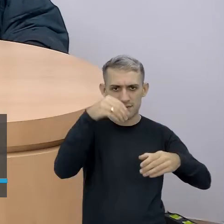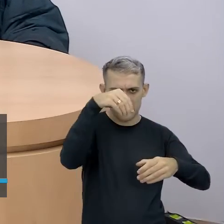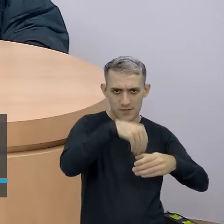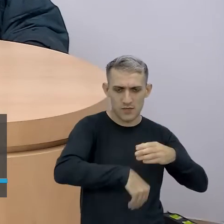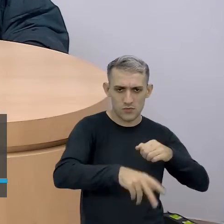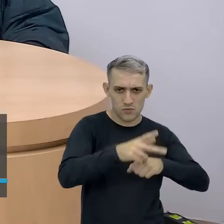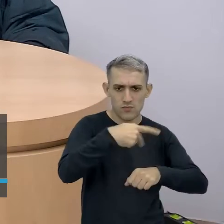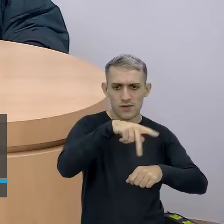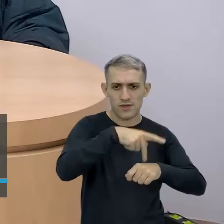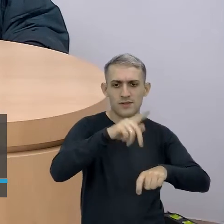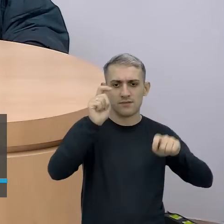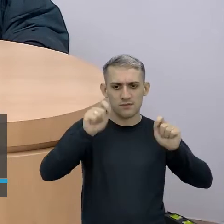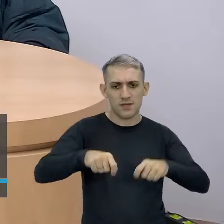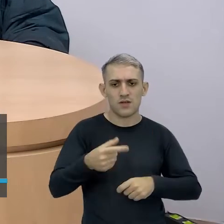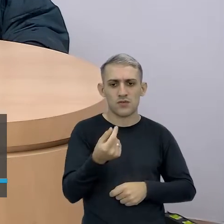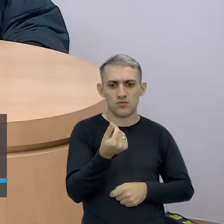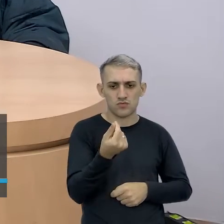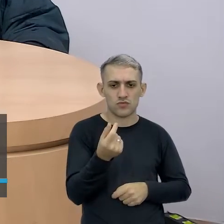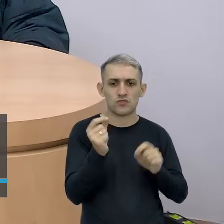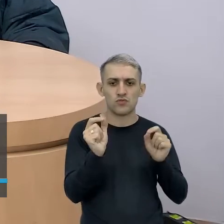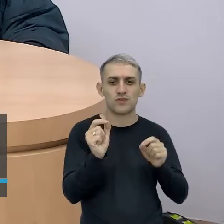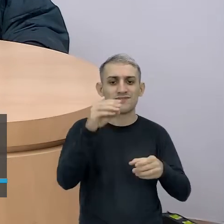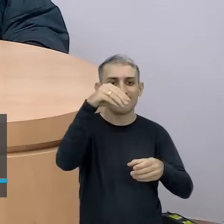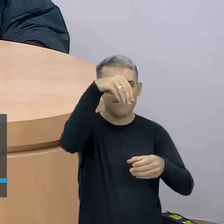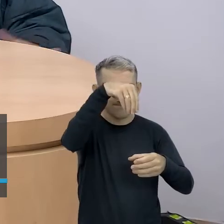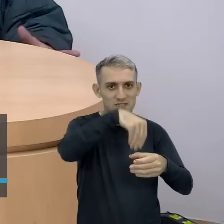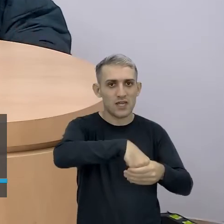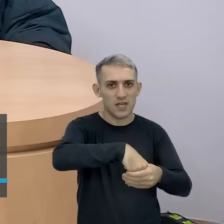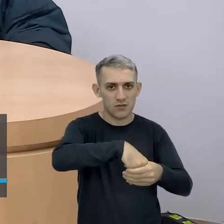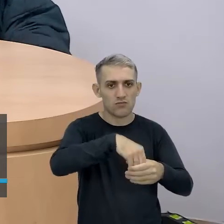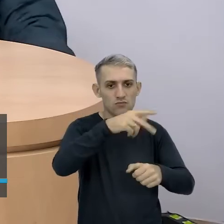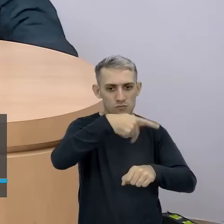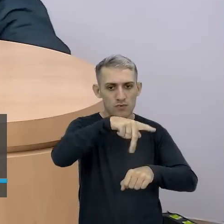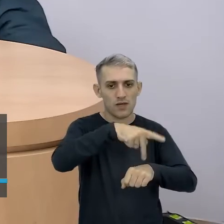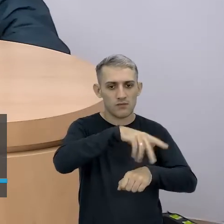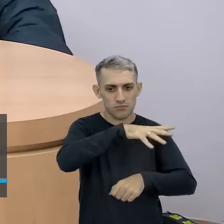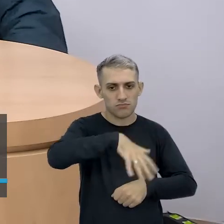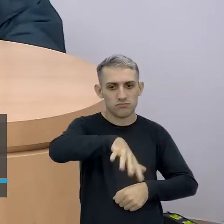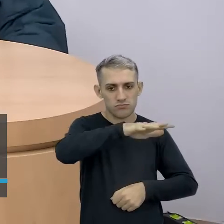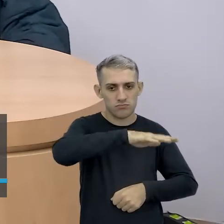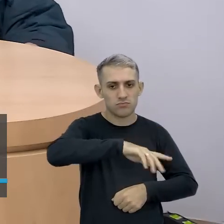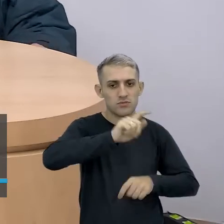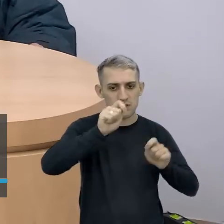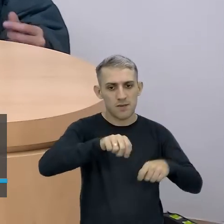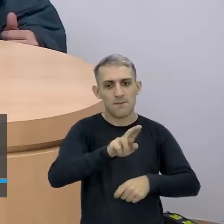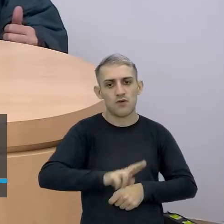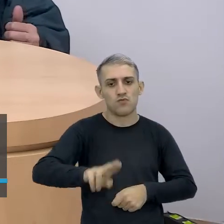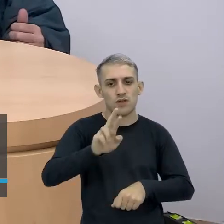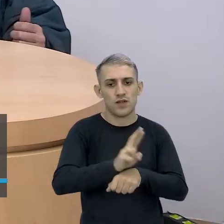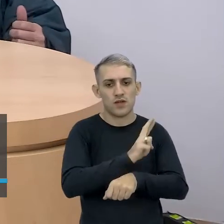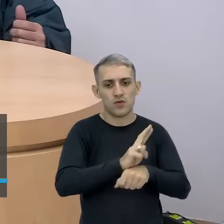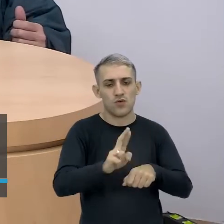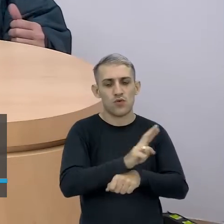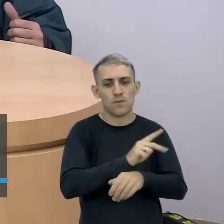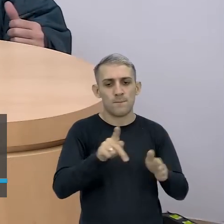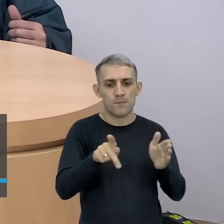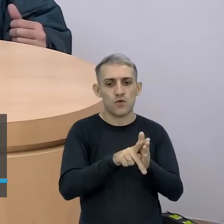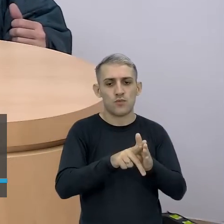nacional, mais esses capitais ficarão dentro desse Estado nacional. Sim. E ele vai ser usado como recurso de